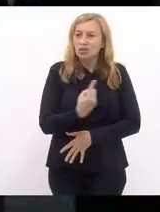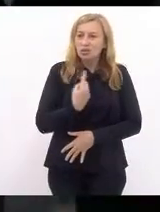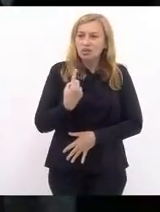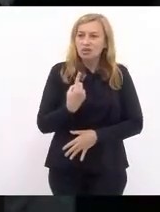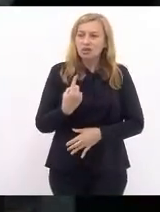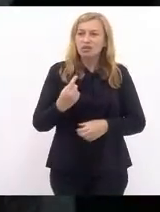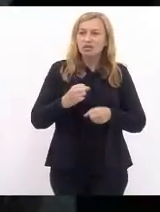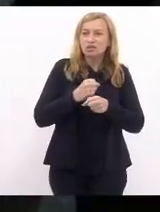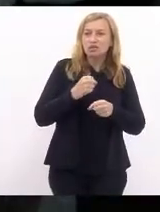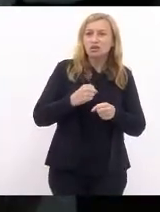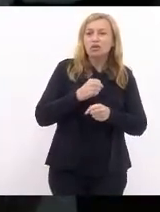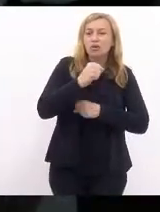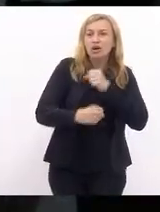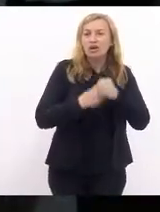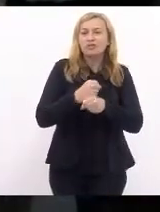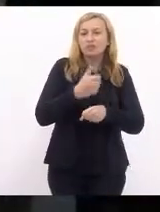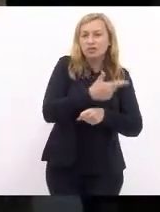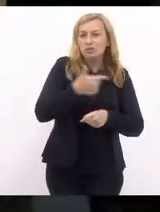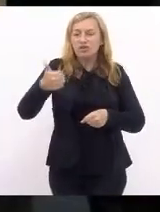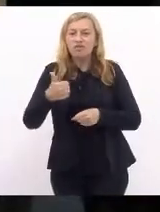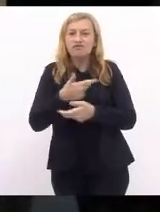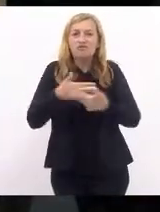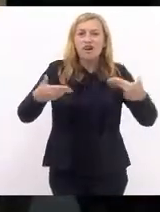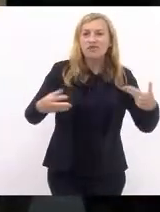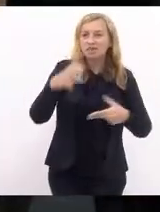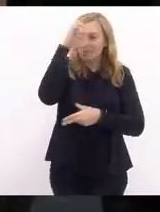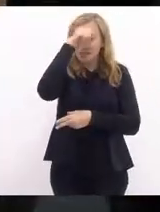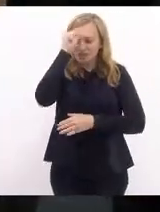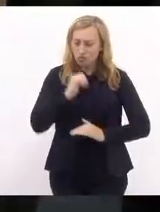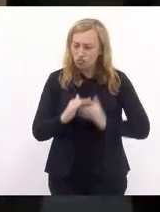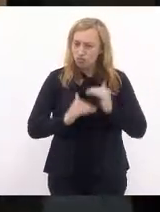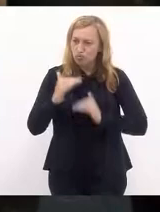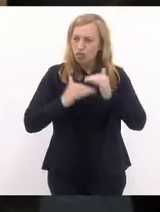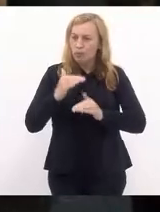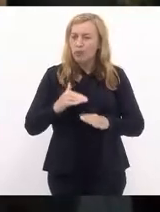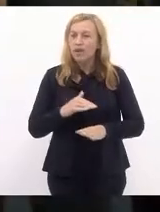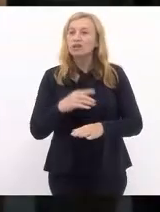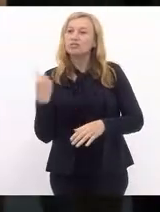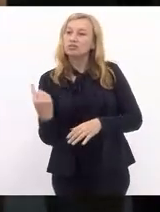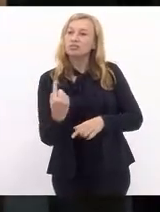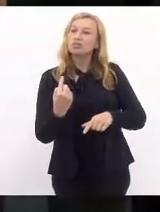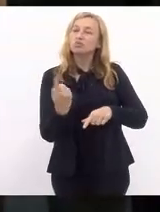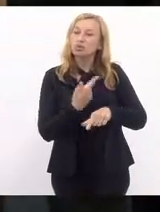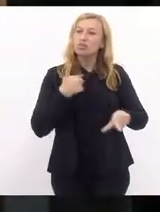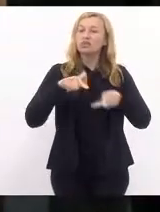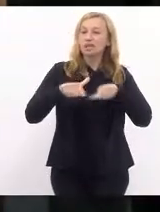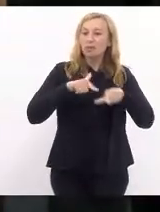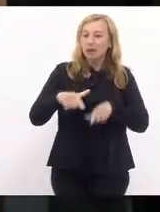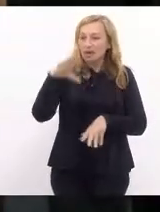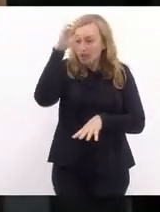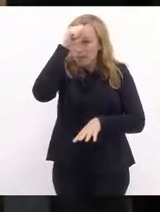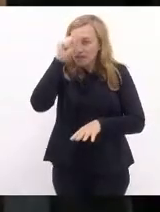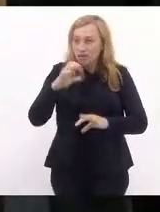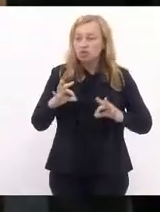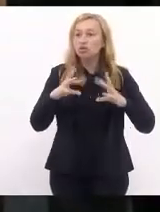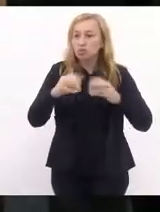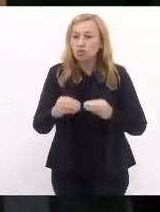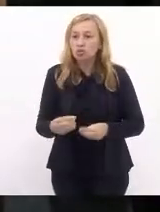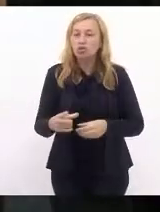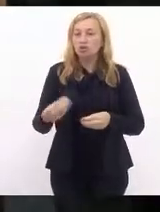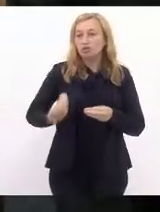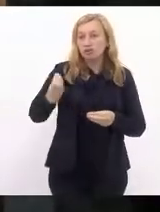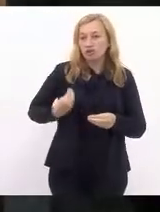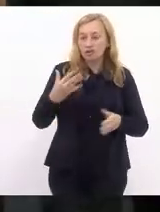levando aparecendo de 2022 grandes aprendizados grande evolução diante do trabalho que nós re aprendemos diante de tudo que nós passamos